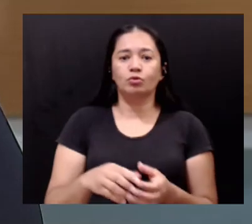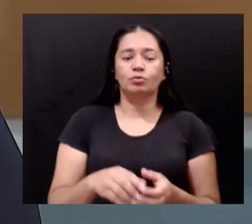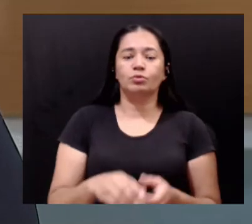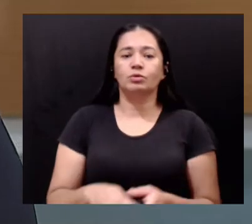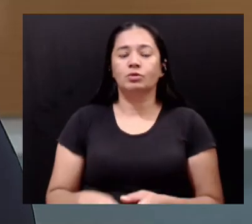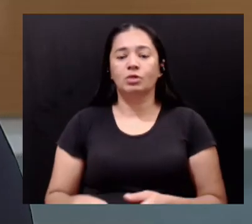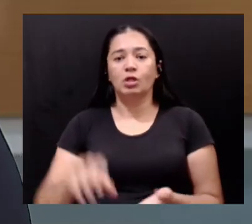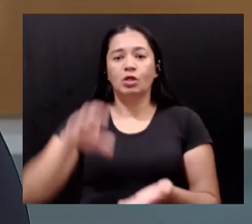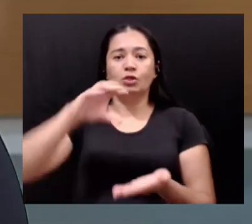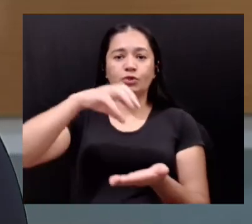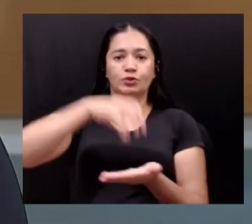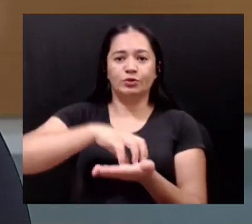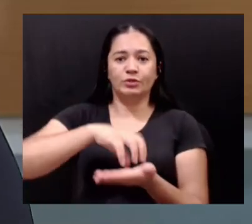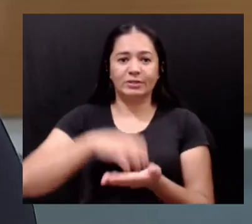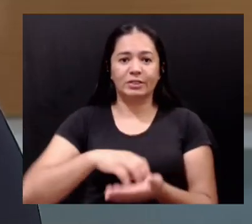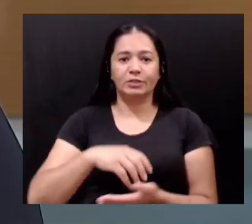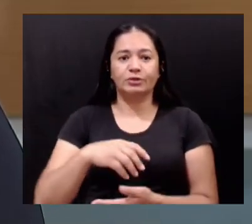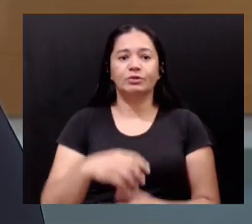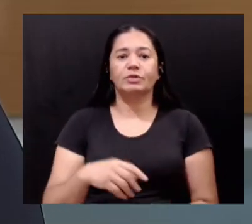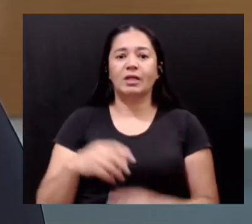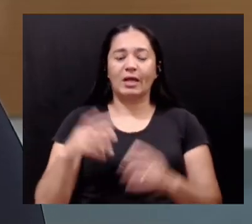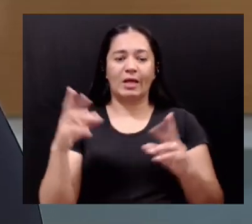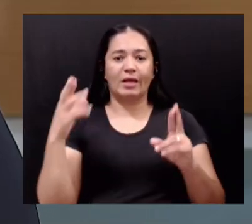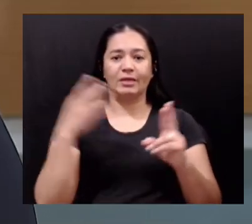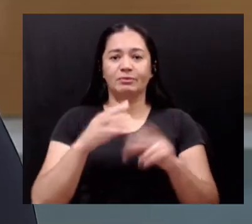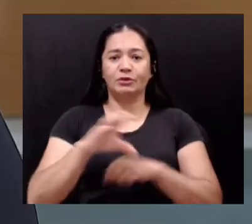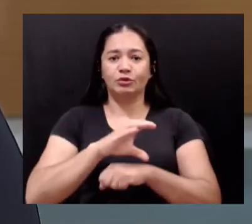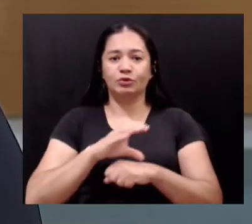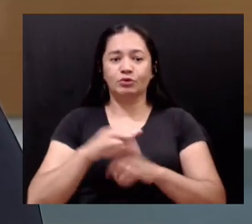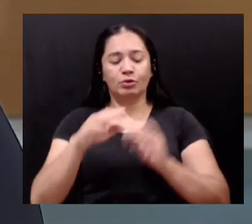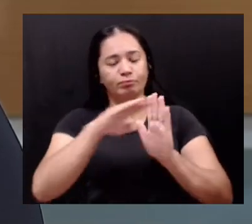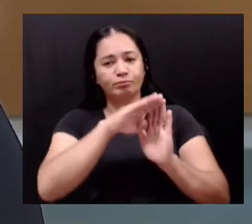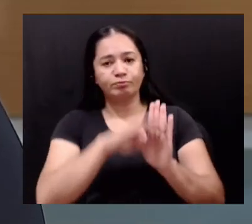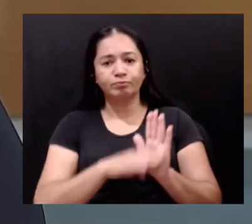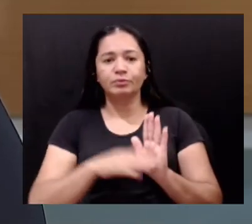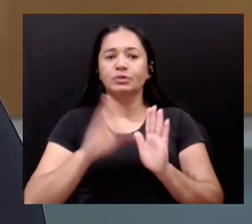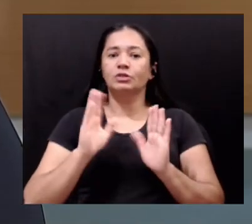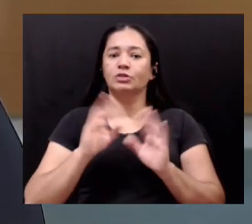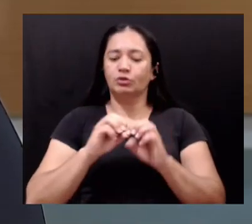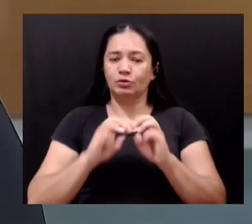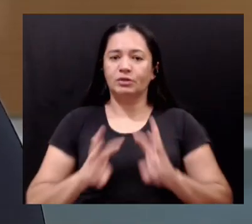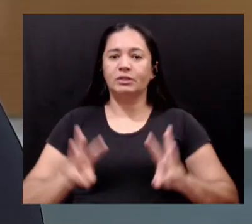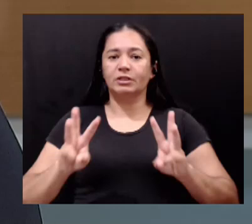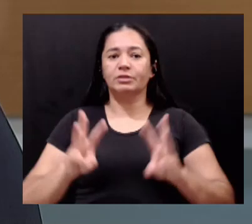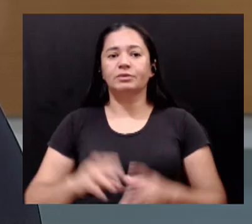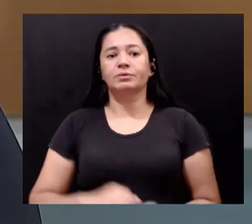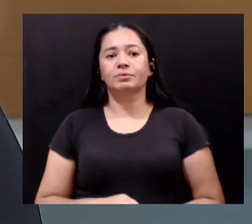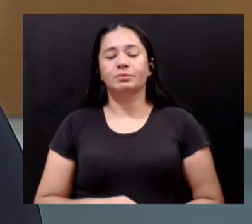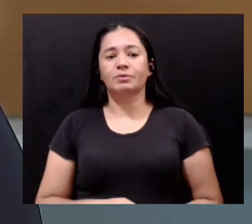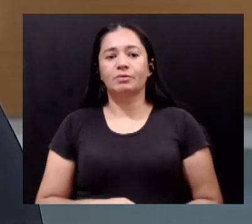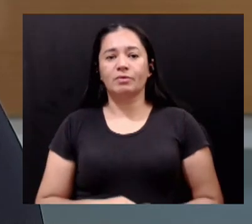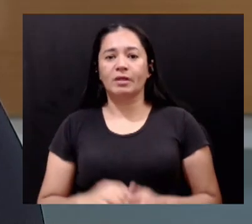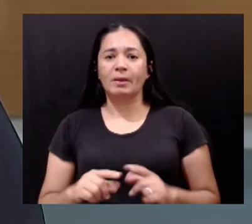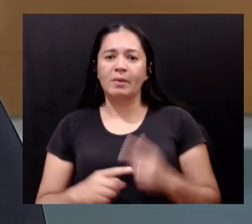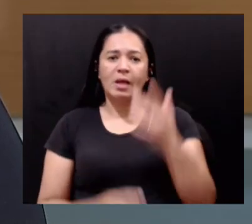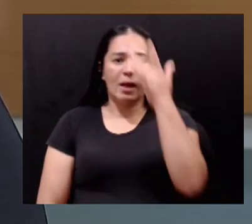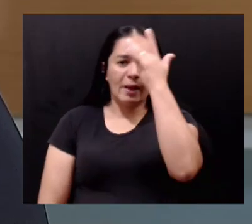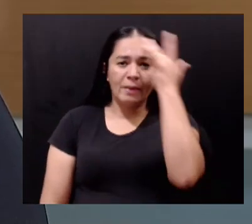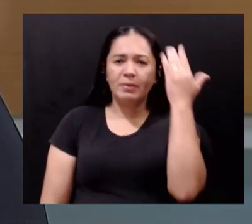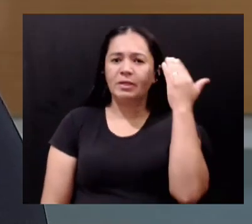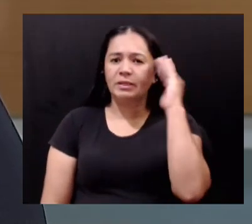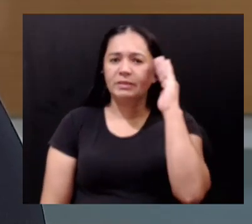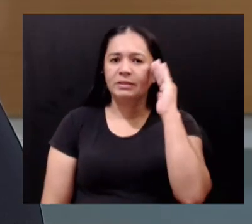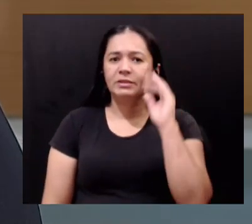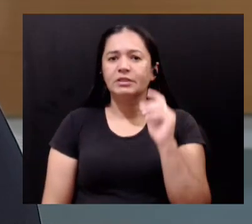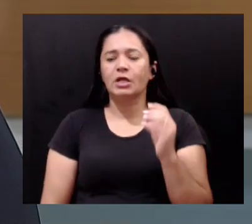a respeito dos cursos EAD no manual do candidato, no site do vestibulinho. Só para o pessoal de casa entender, né, os estudantes, as